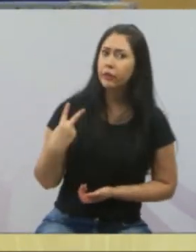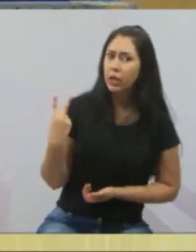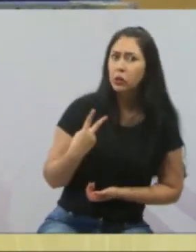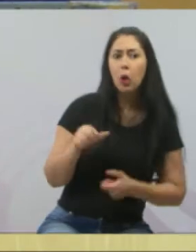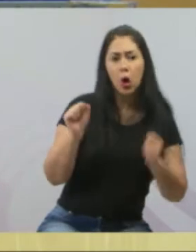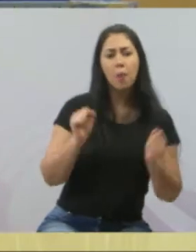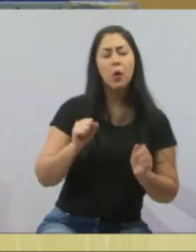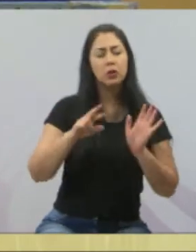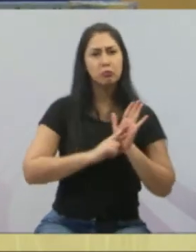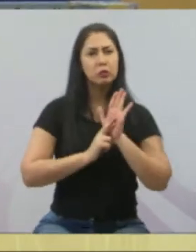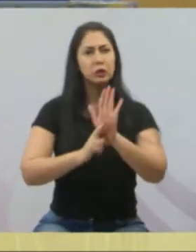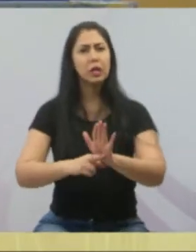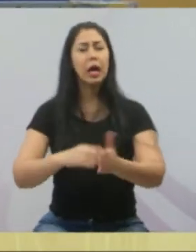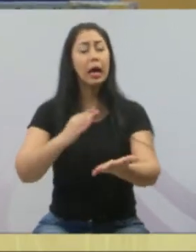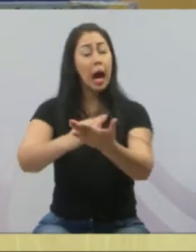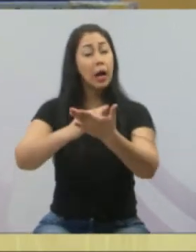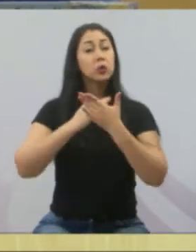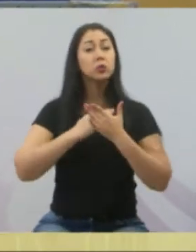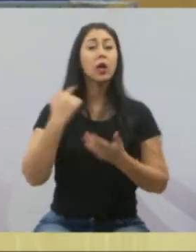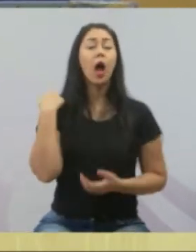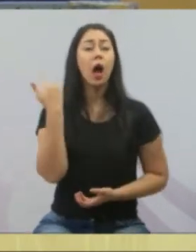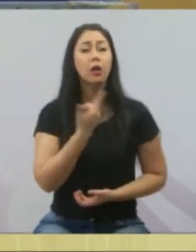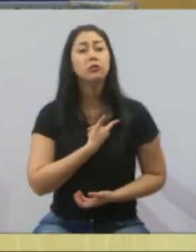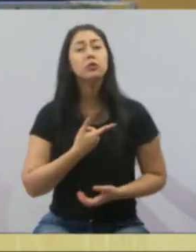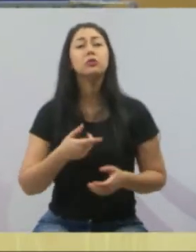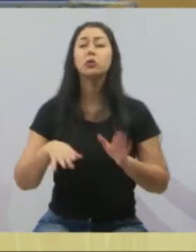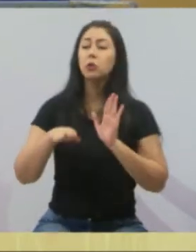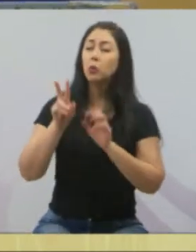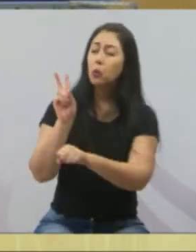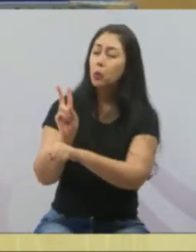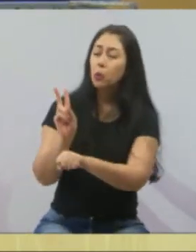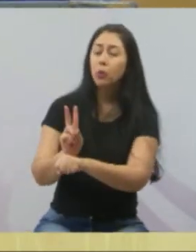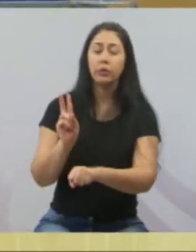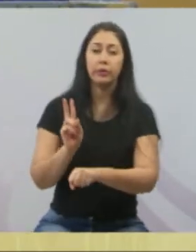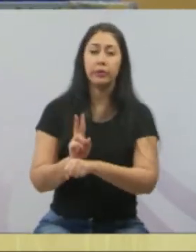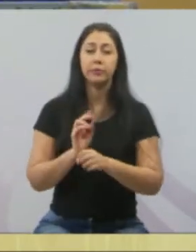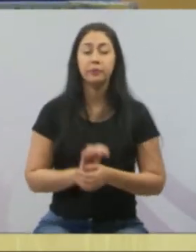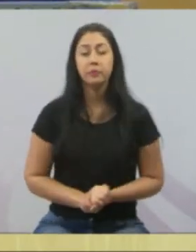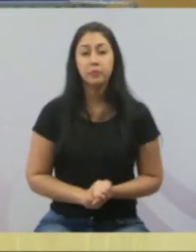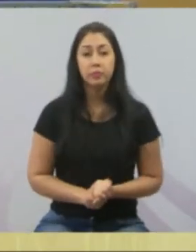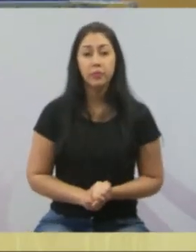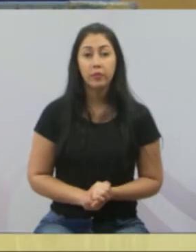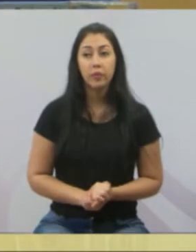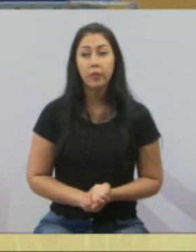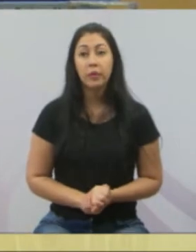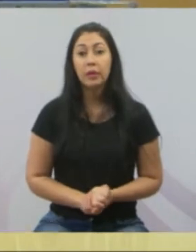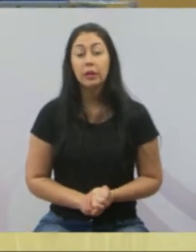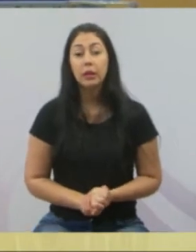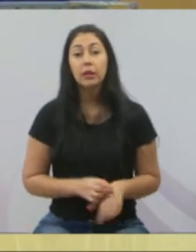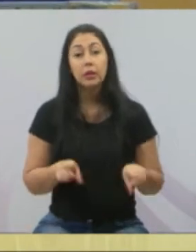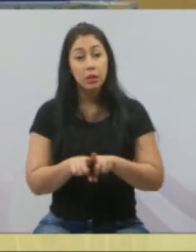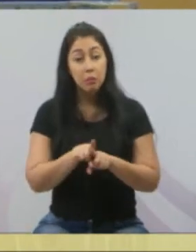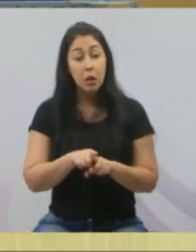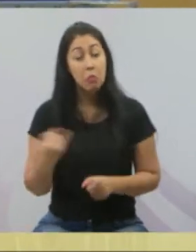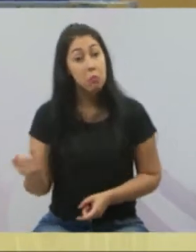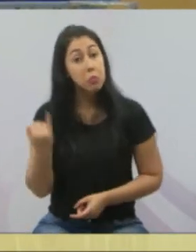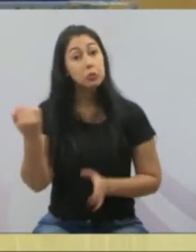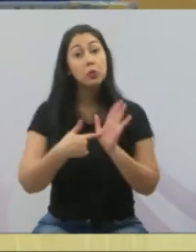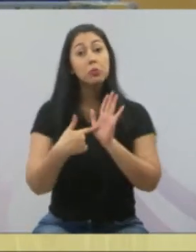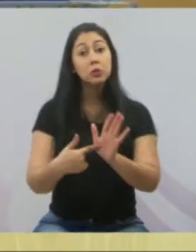formalidades regimentais, seja oficiado a IDP solicitando a troca de 2 postes de madeira localizados na Avenida João Batista de Santana, em frente ao